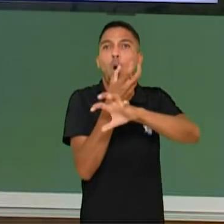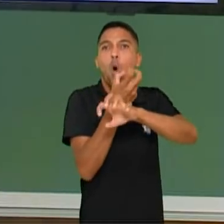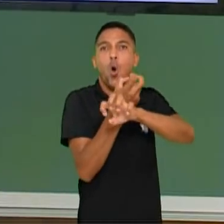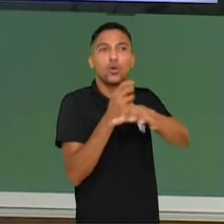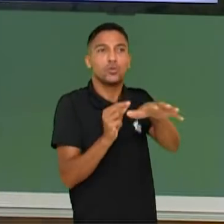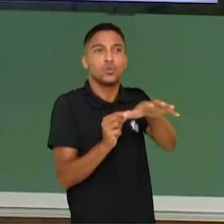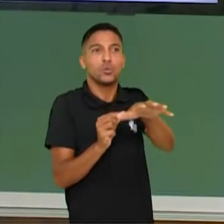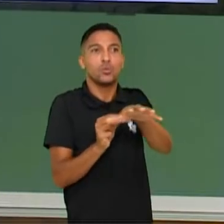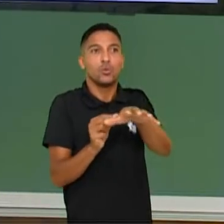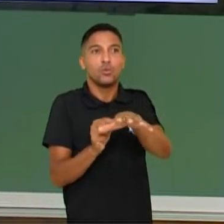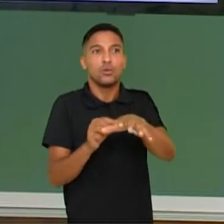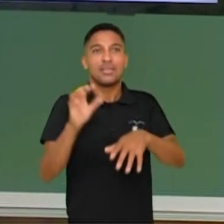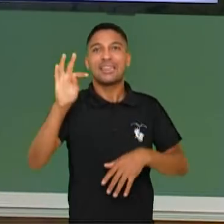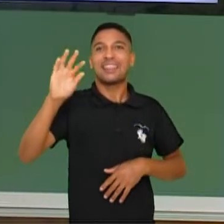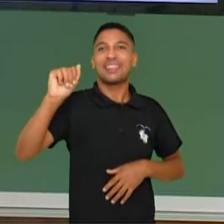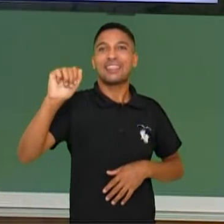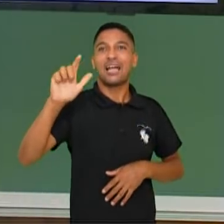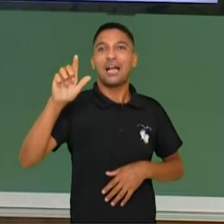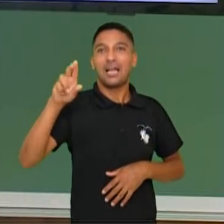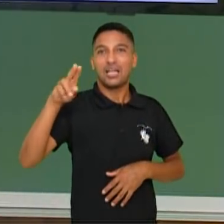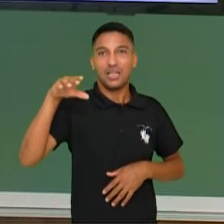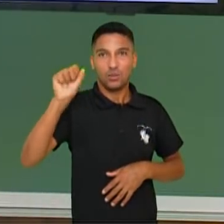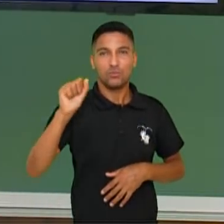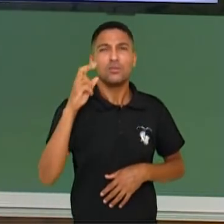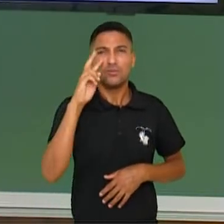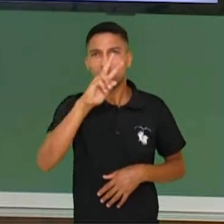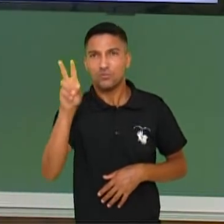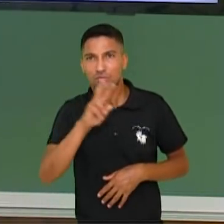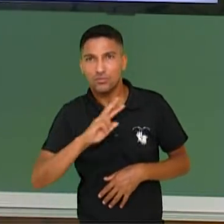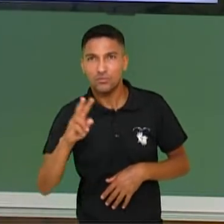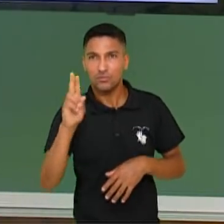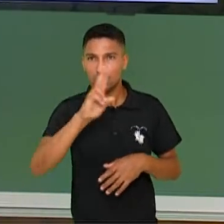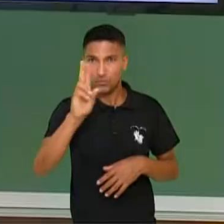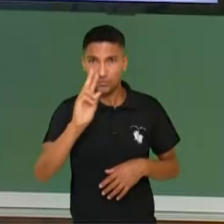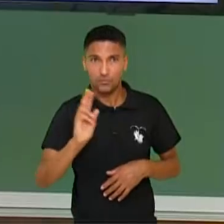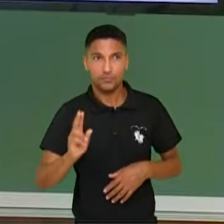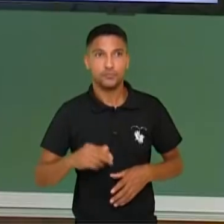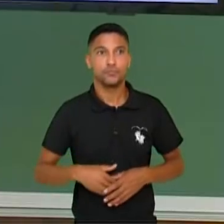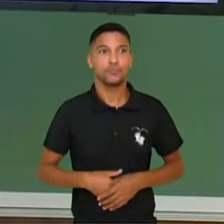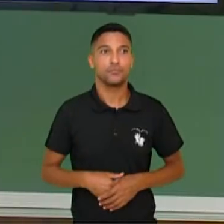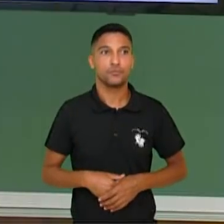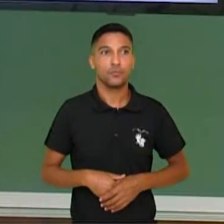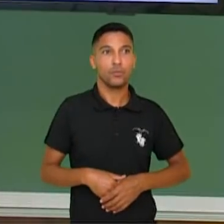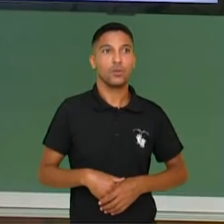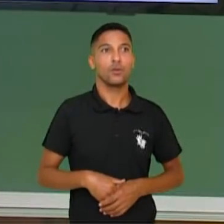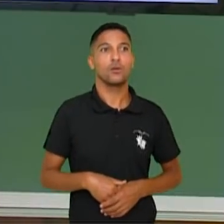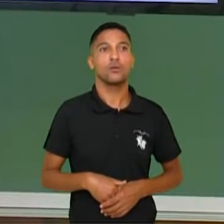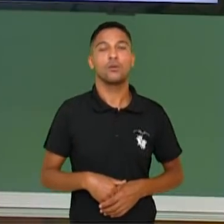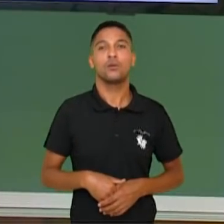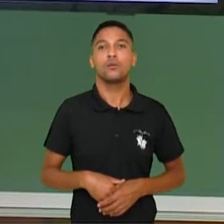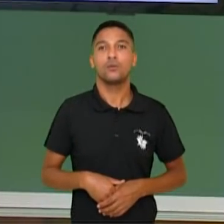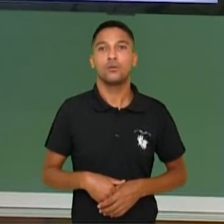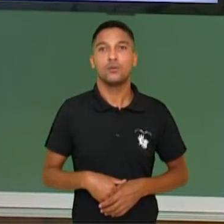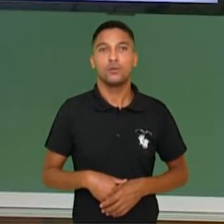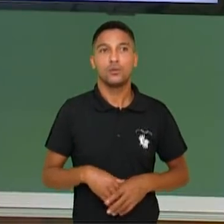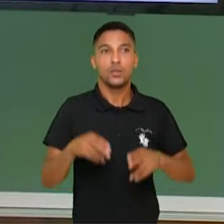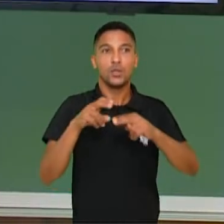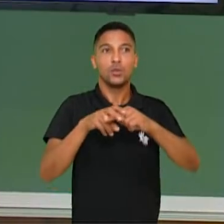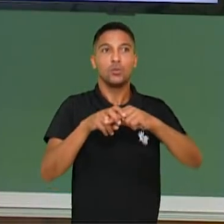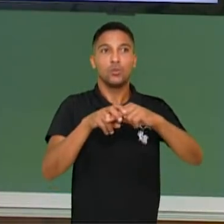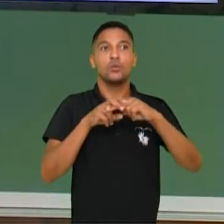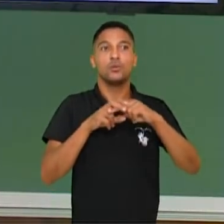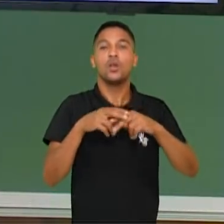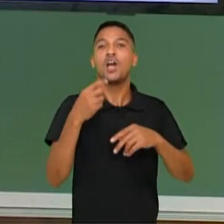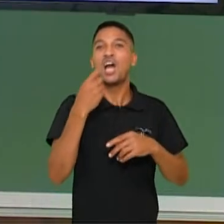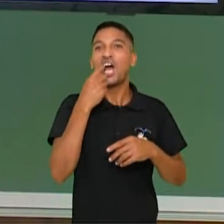E ao longo da nossa aula, a gente vai falar um pouquinho mais sobre eles. Então, os ossos longos são aqueles que apresentam o seu